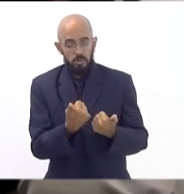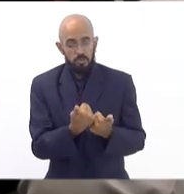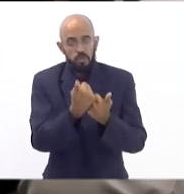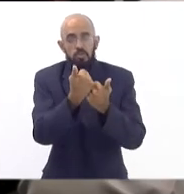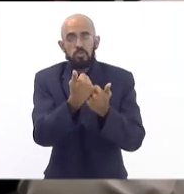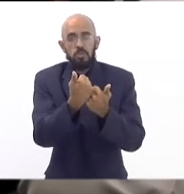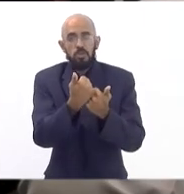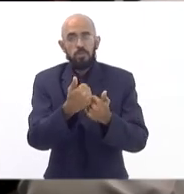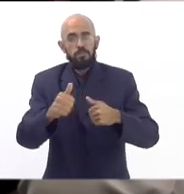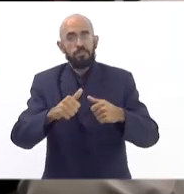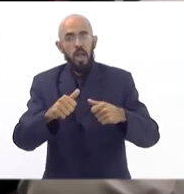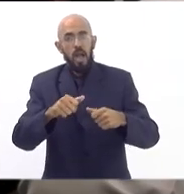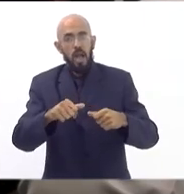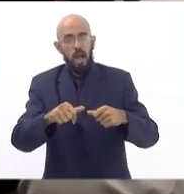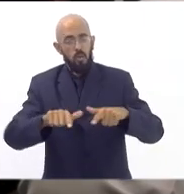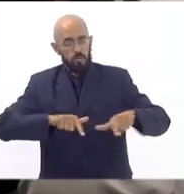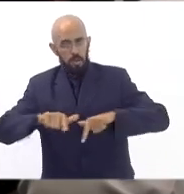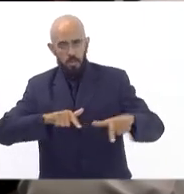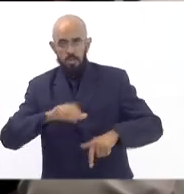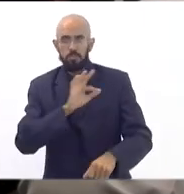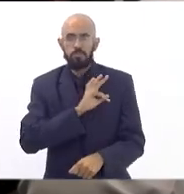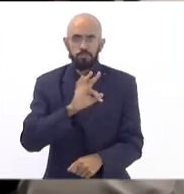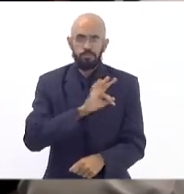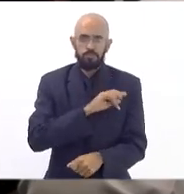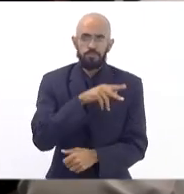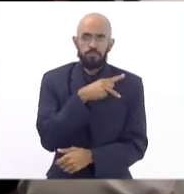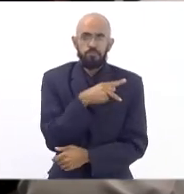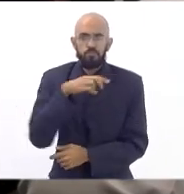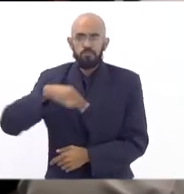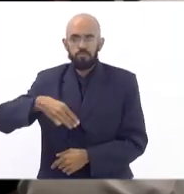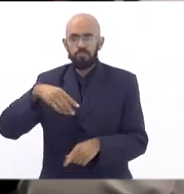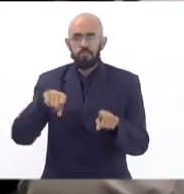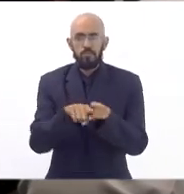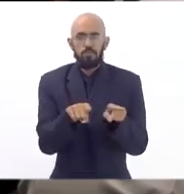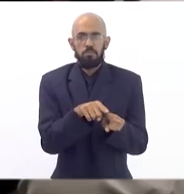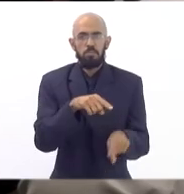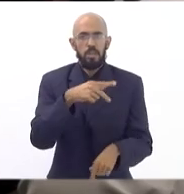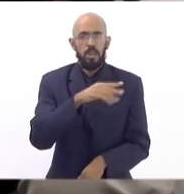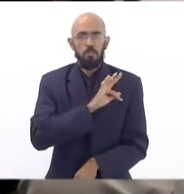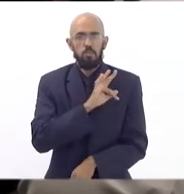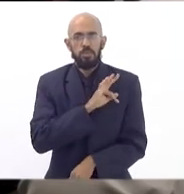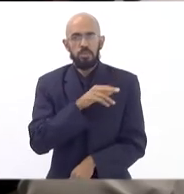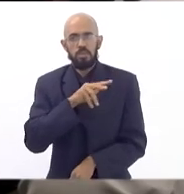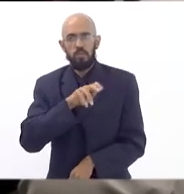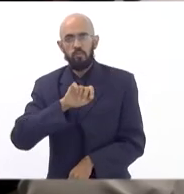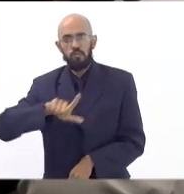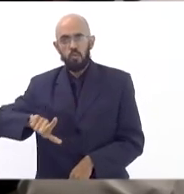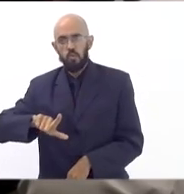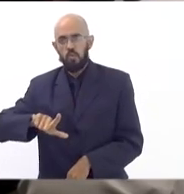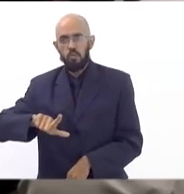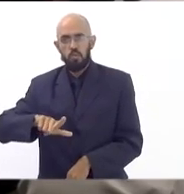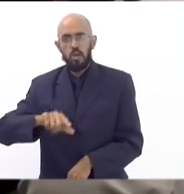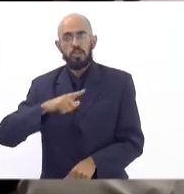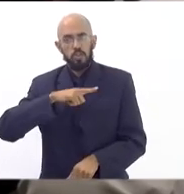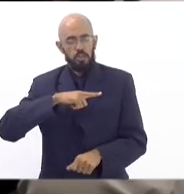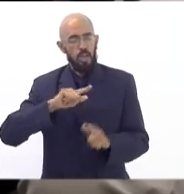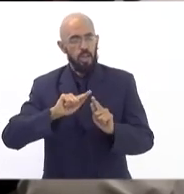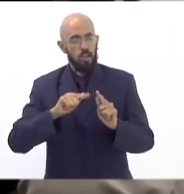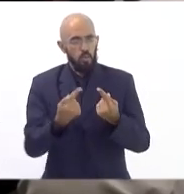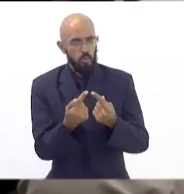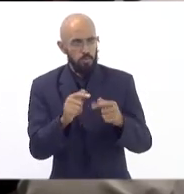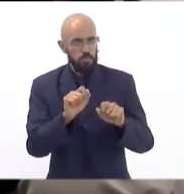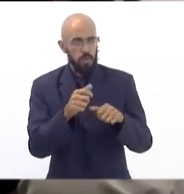sustentação à operação de policiais tanto no âmbito da PM conta do ônibus da Civil temos grupos que alimentamos até com essas imagens